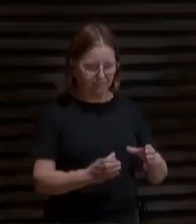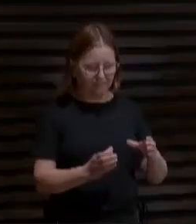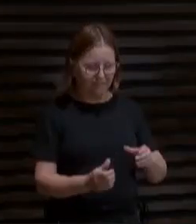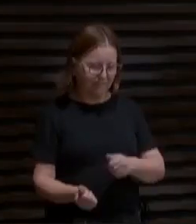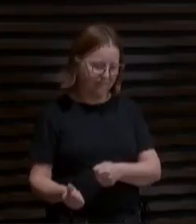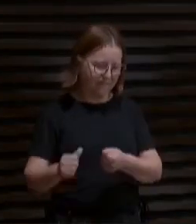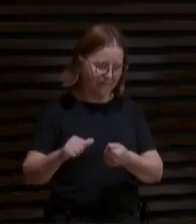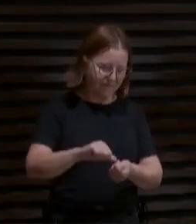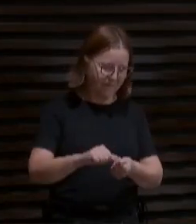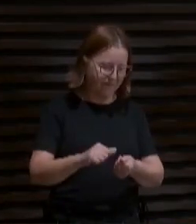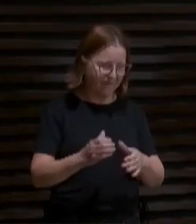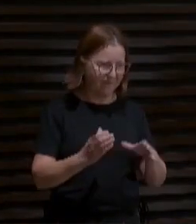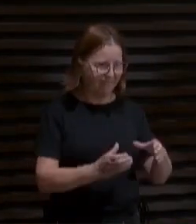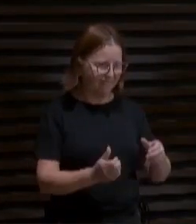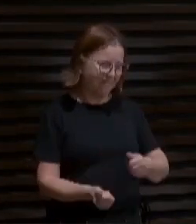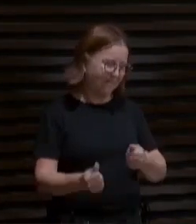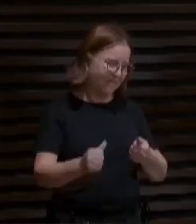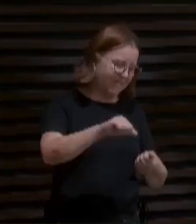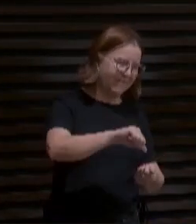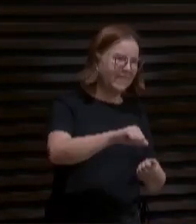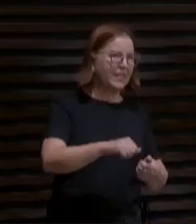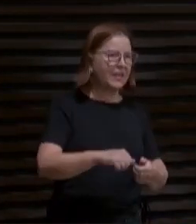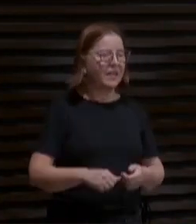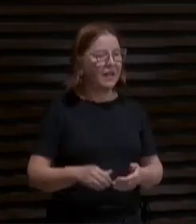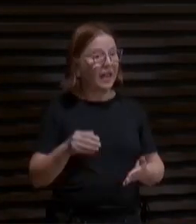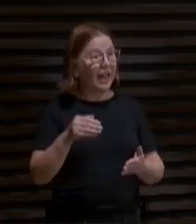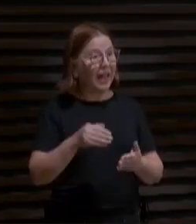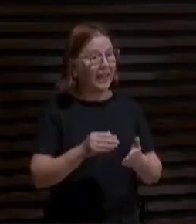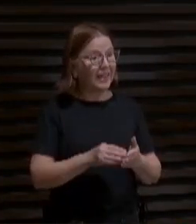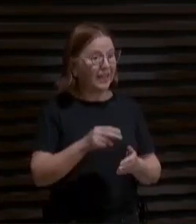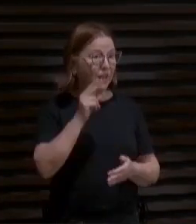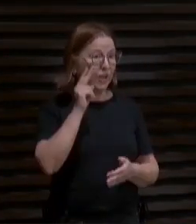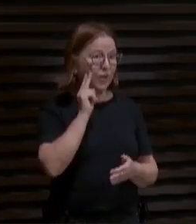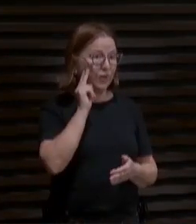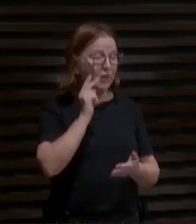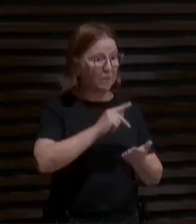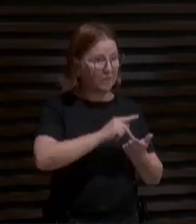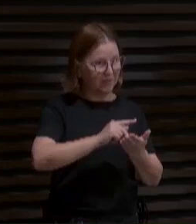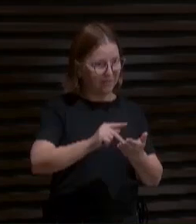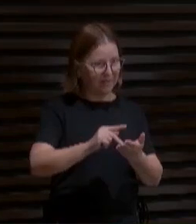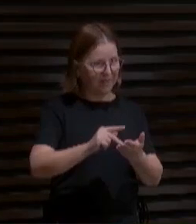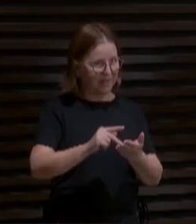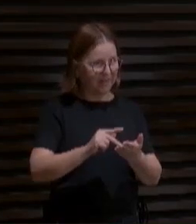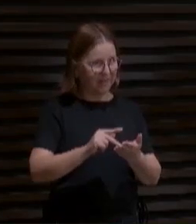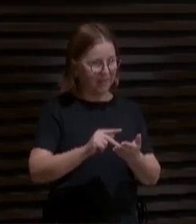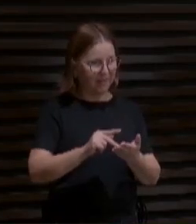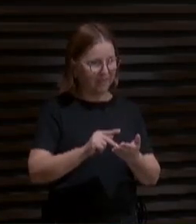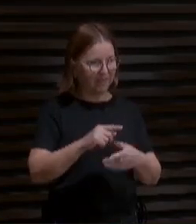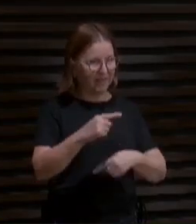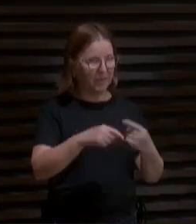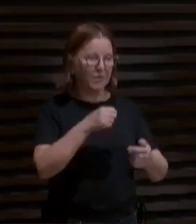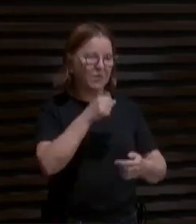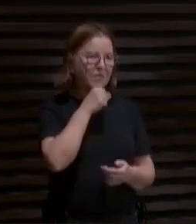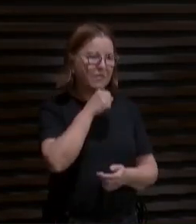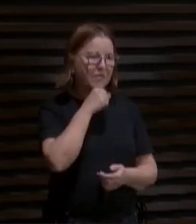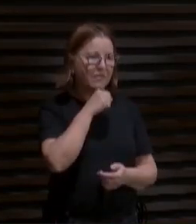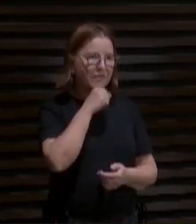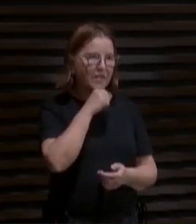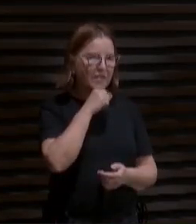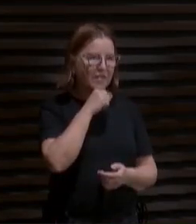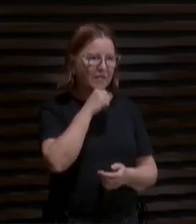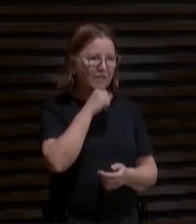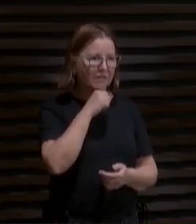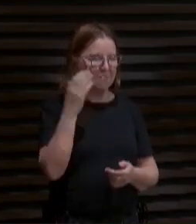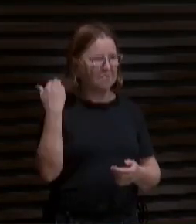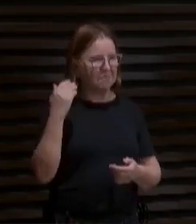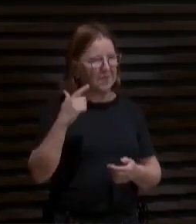e passando até que o vinho era purificado, aí era envelhecido. Naquele tempo não tinha